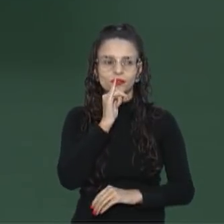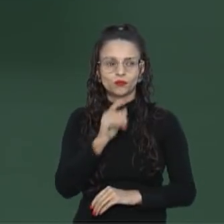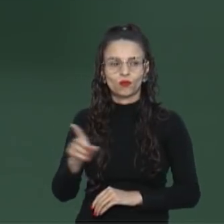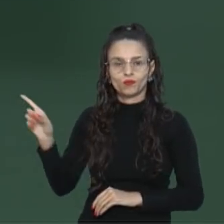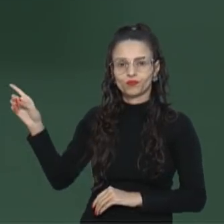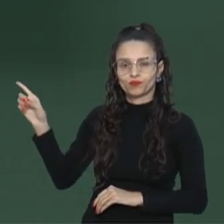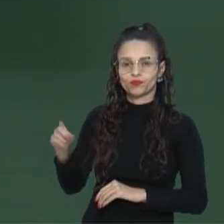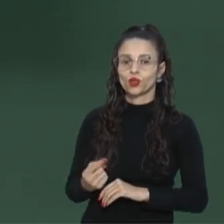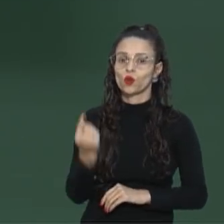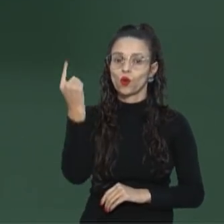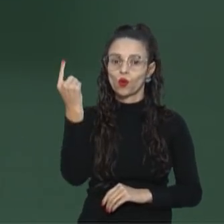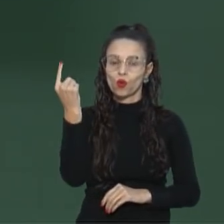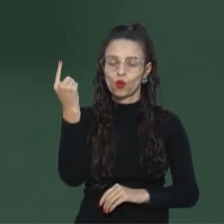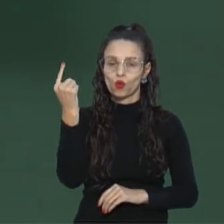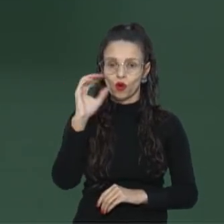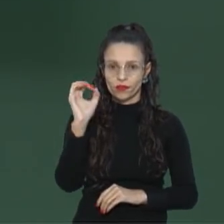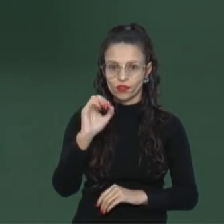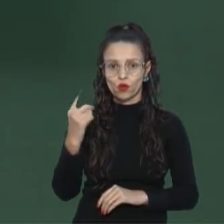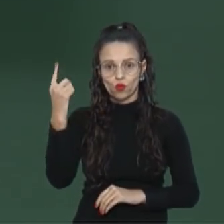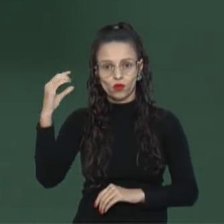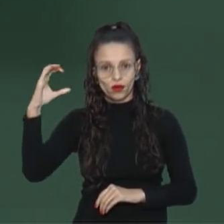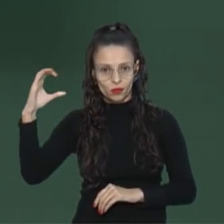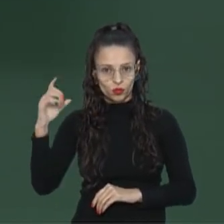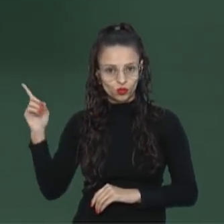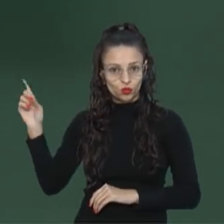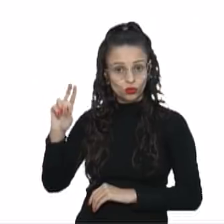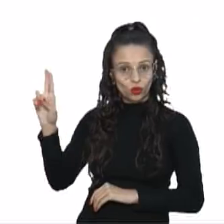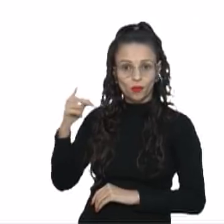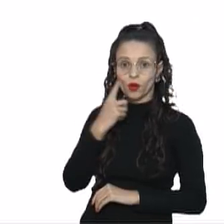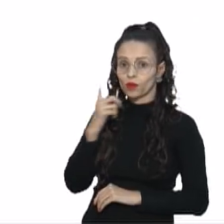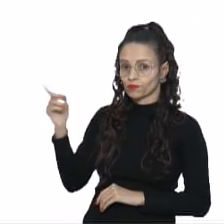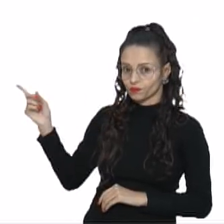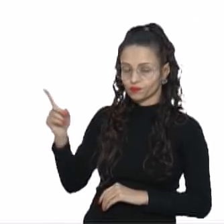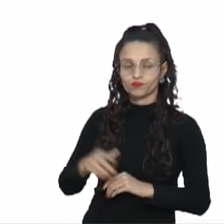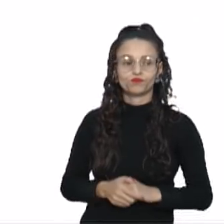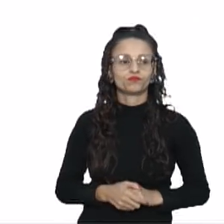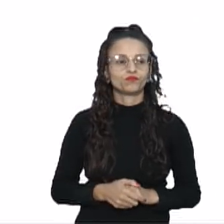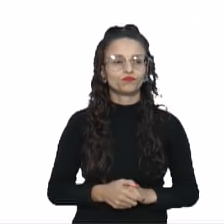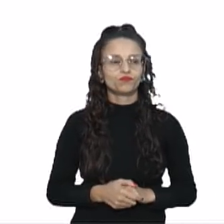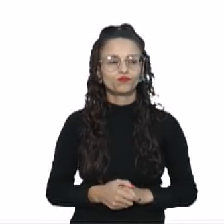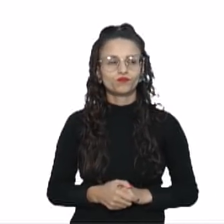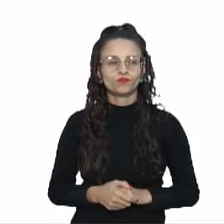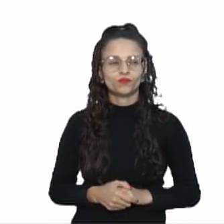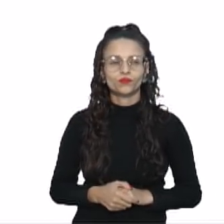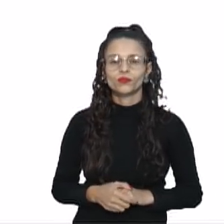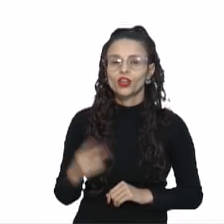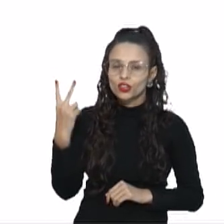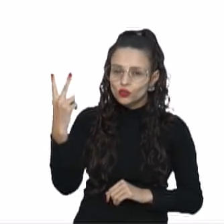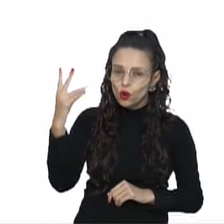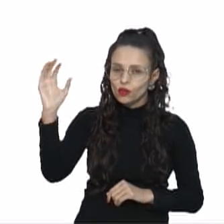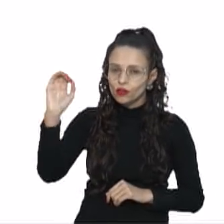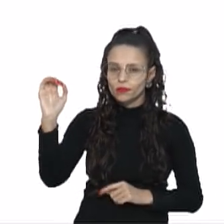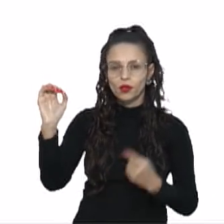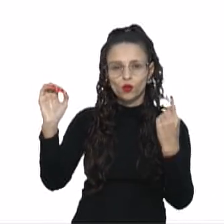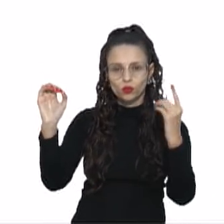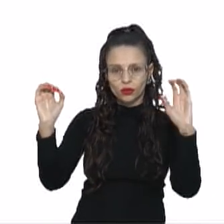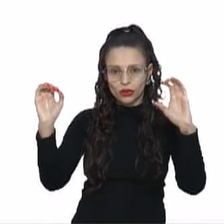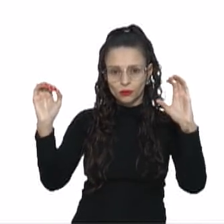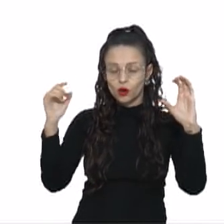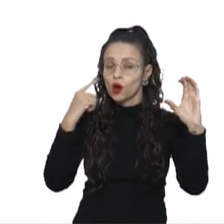Olá! Um oxigênio e um carbono. Monóxido de carbono. Dois oxigênios e um